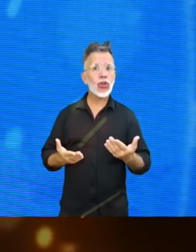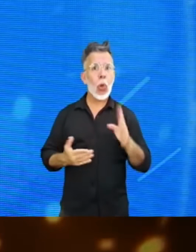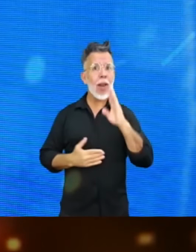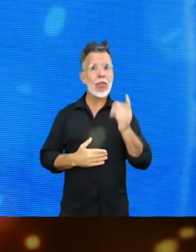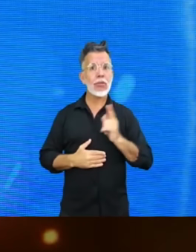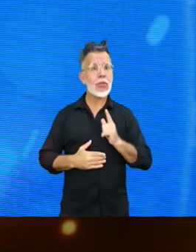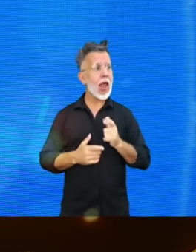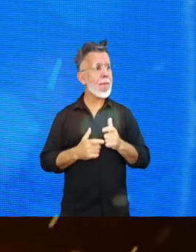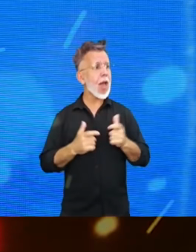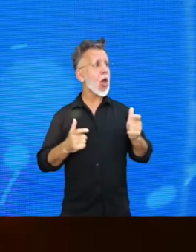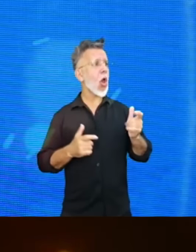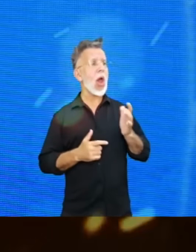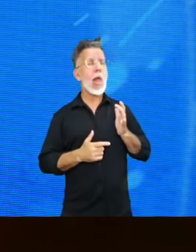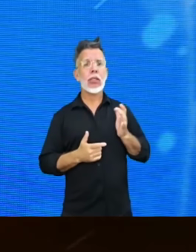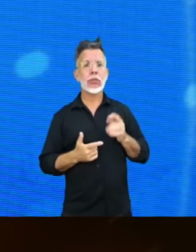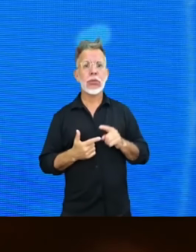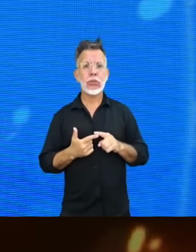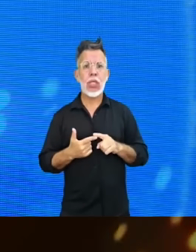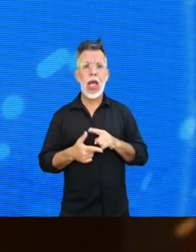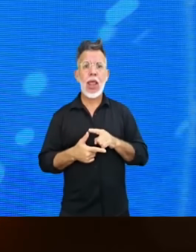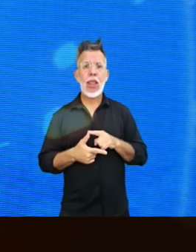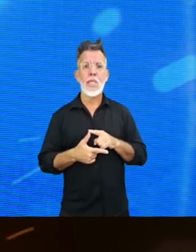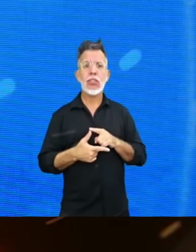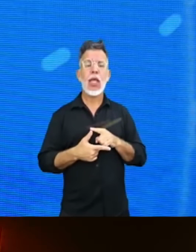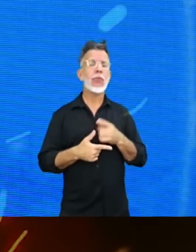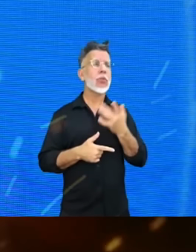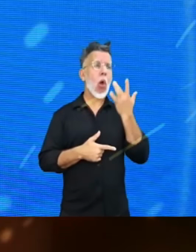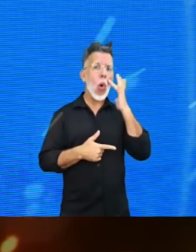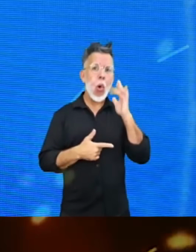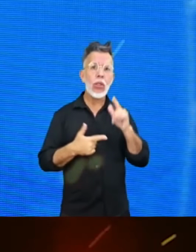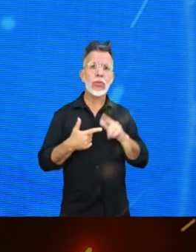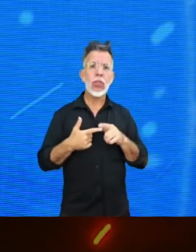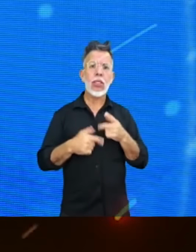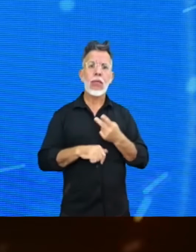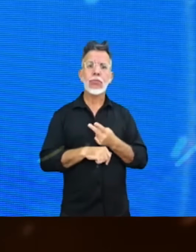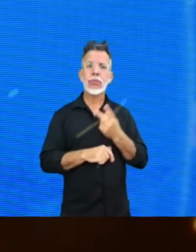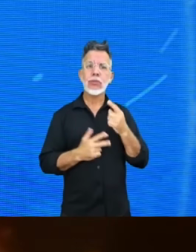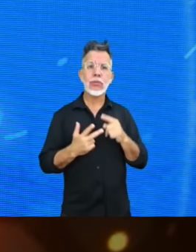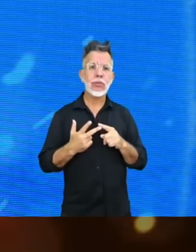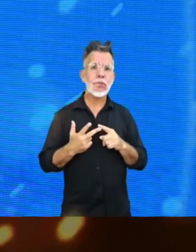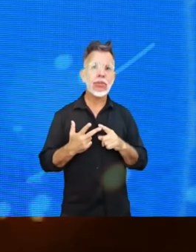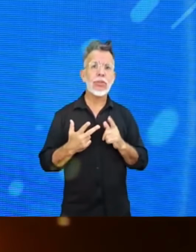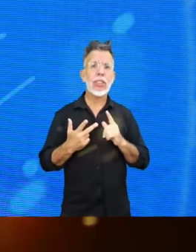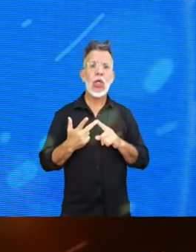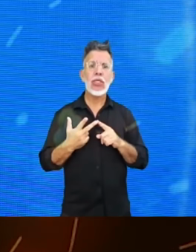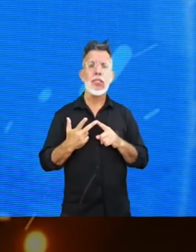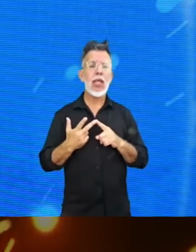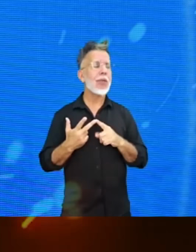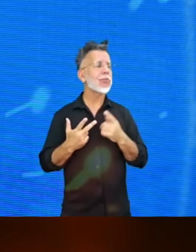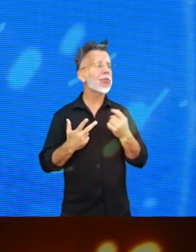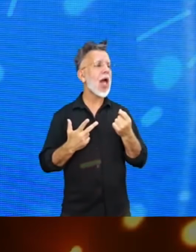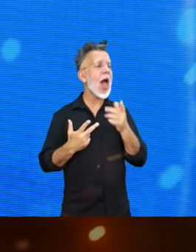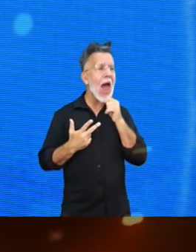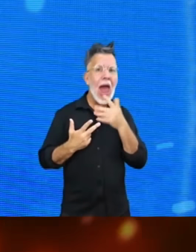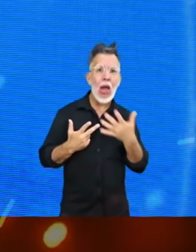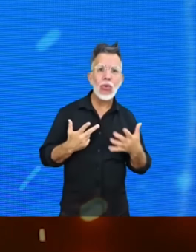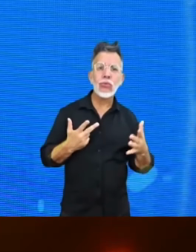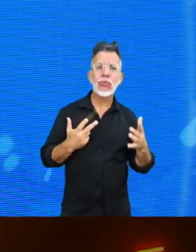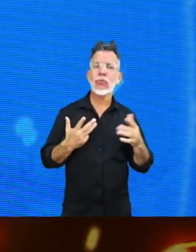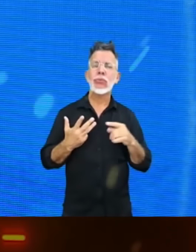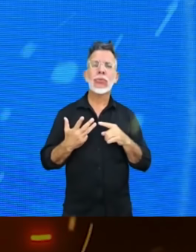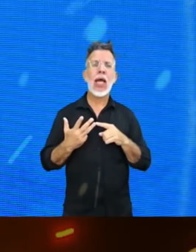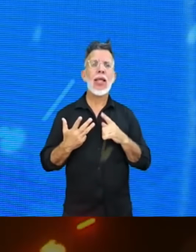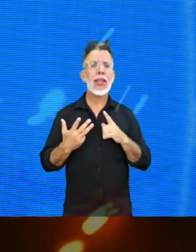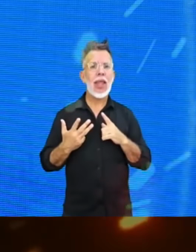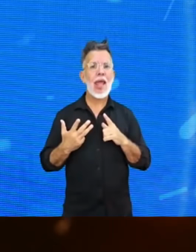nós temos ouro nós temos prata nós temos debio nós temos água em profusão que vale muito temos amazonia